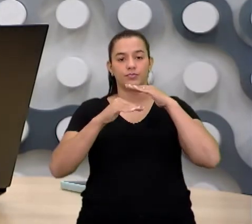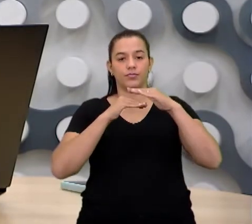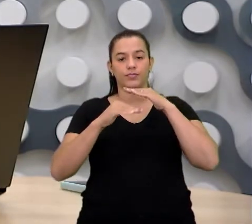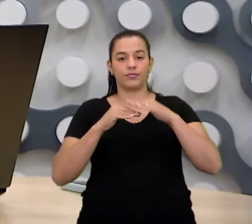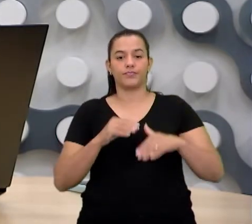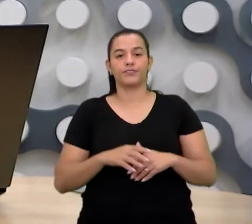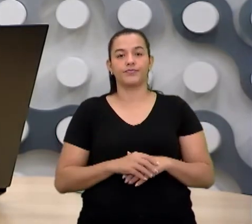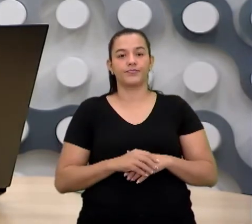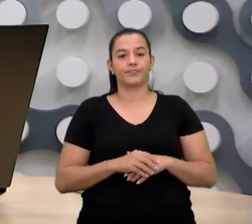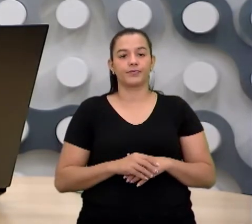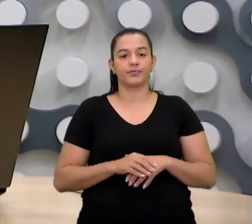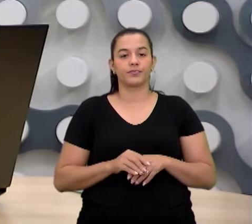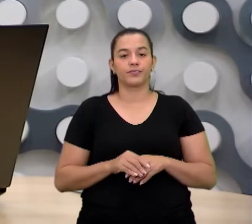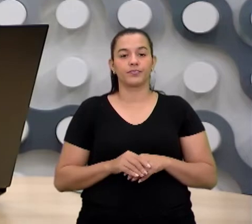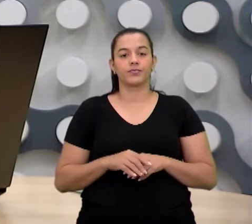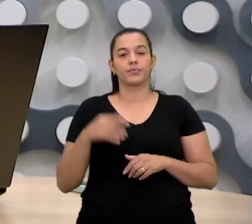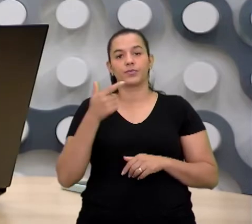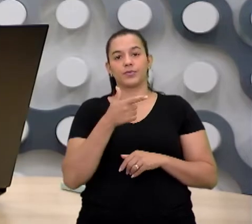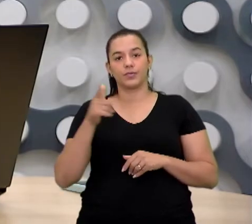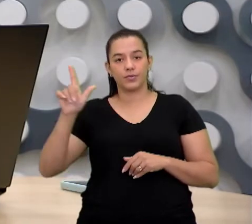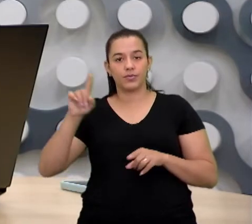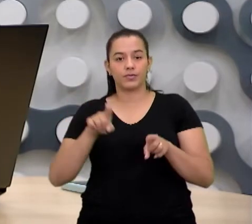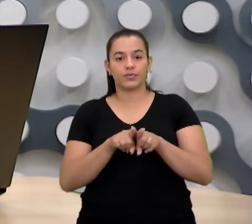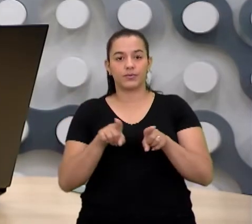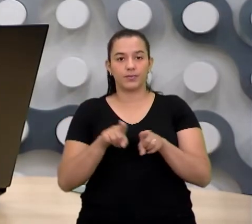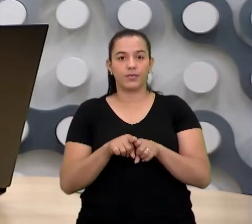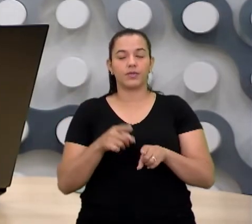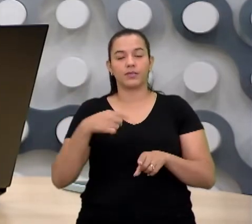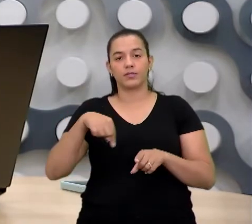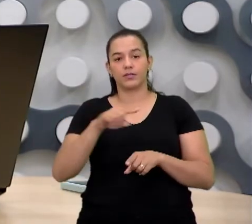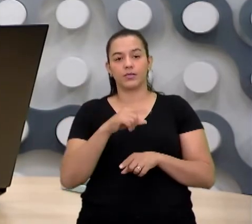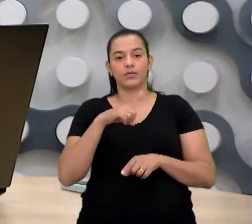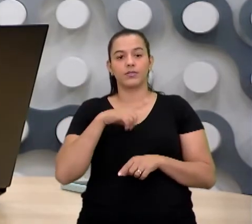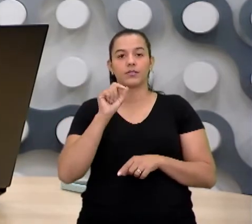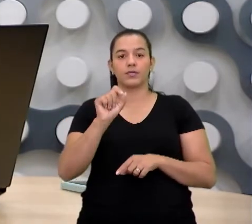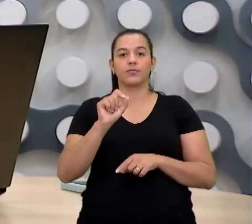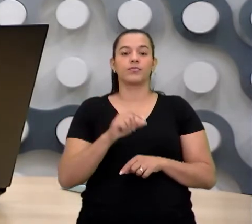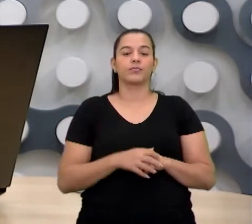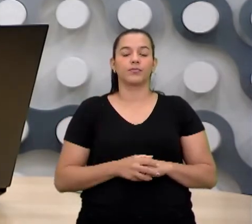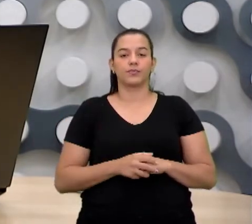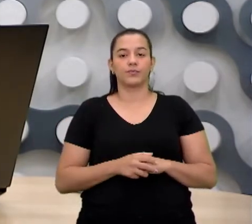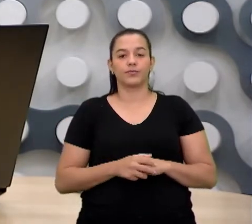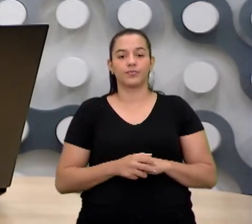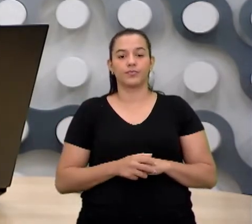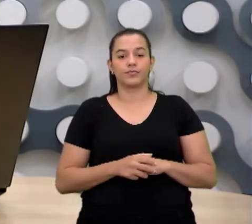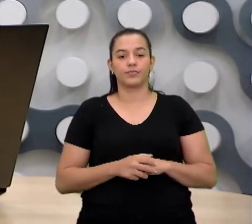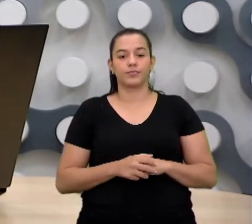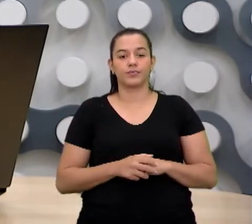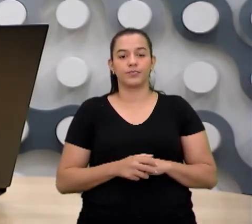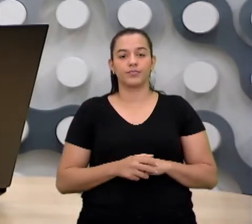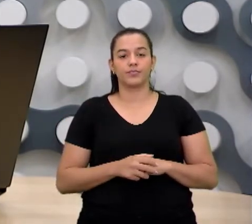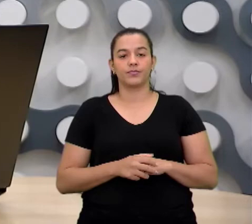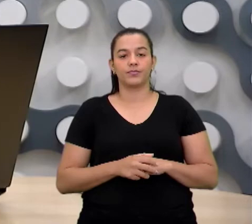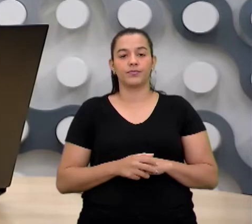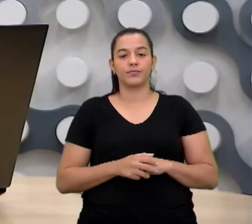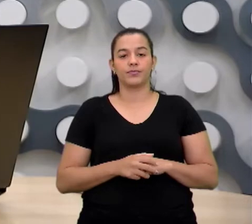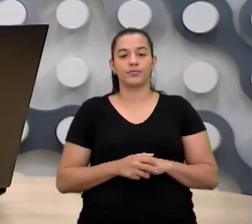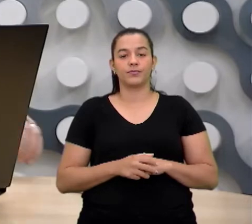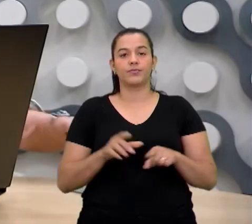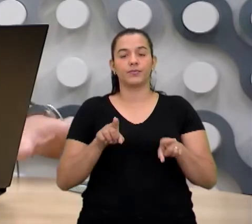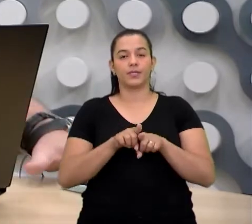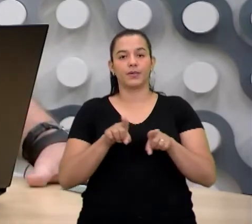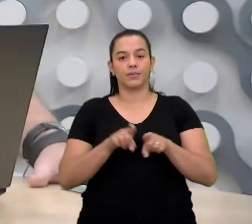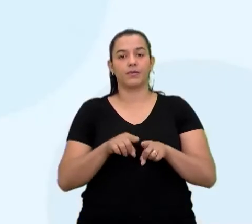No outro processo de tectonismo, nós temos a pirogênese. Pode colocar aí na tela, por gentileza, também com